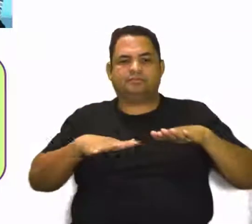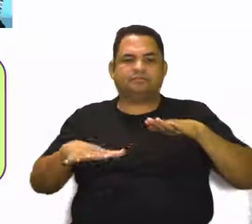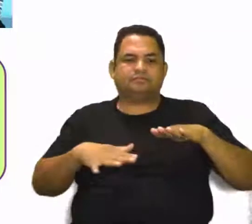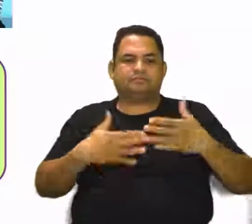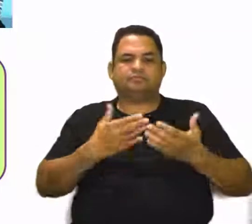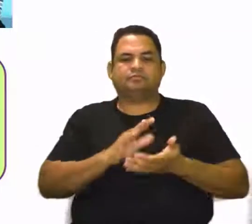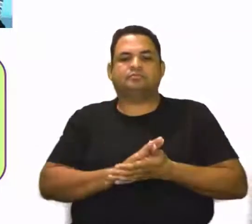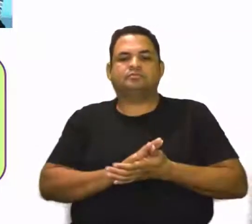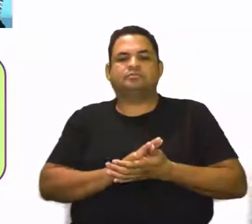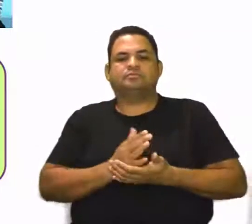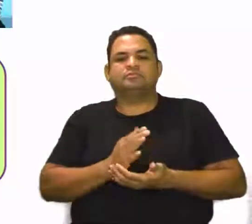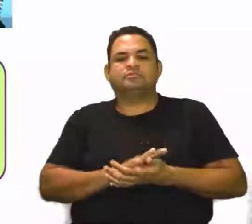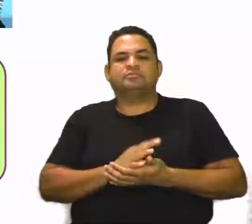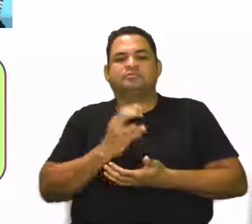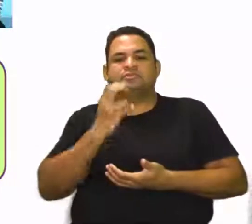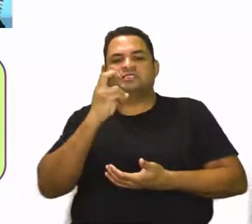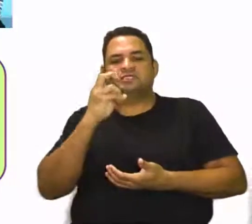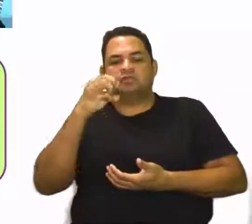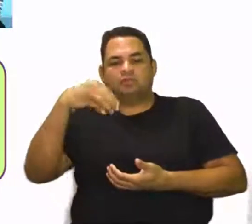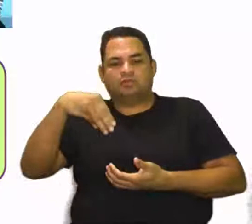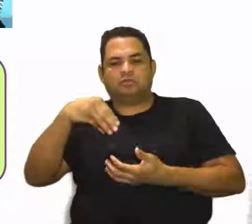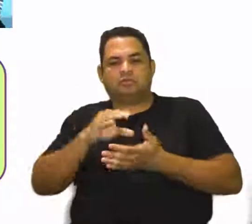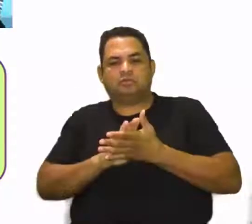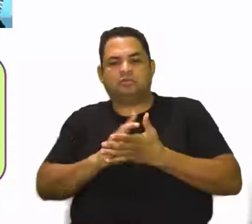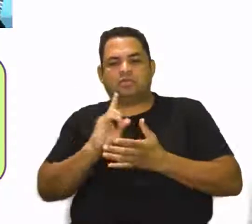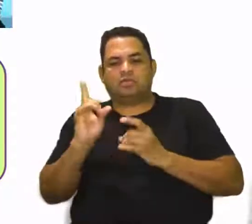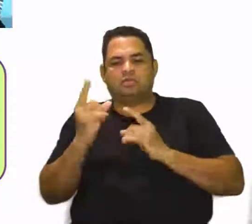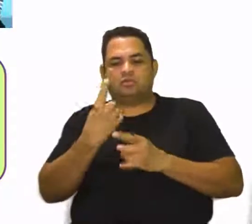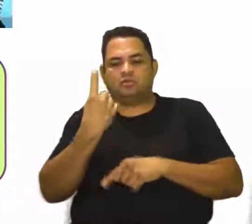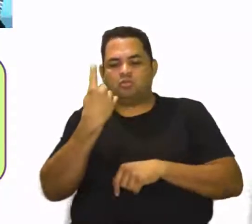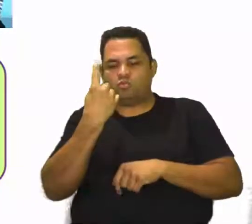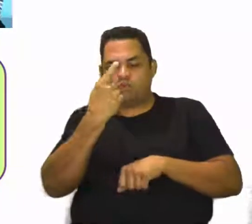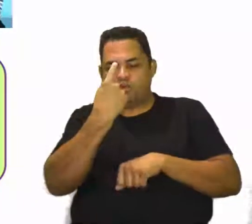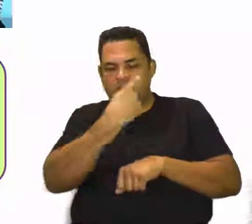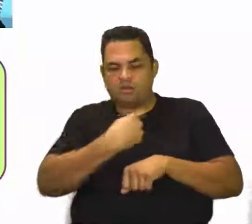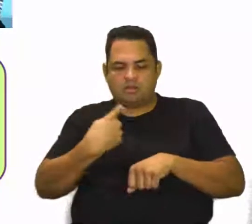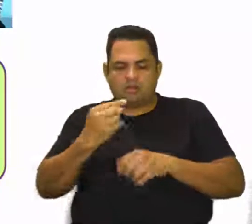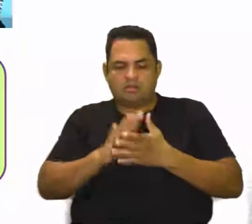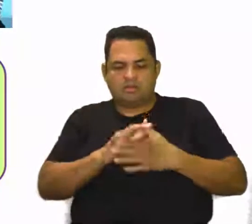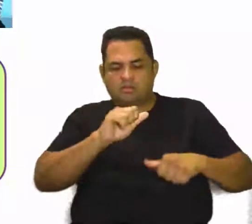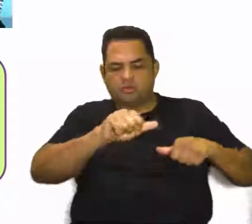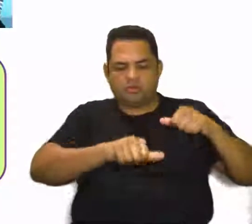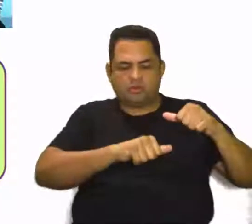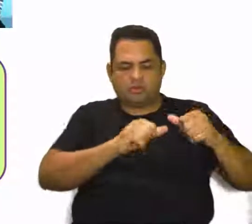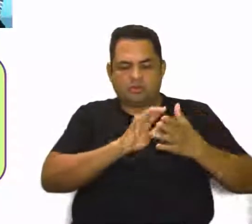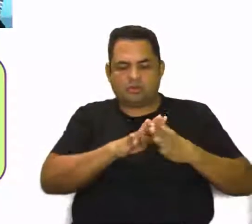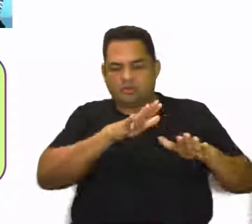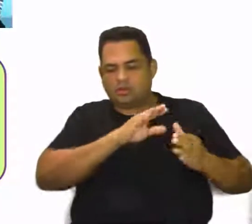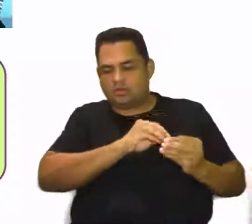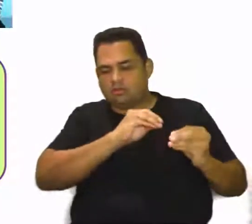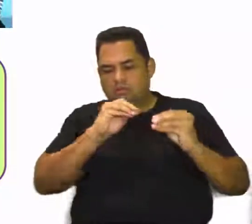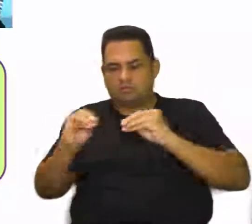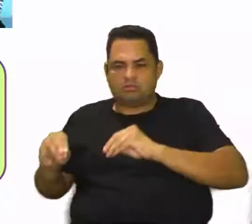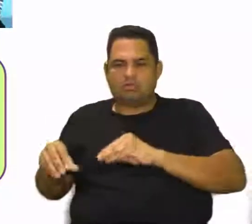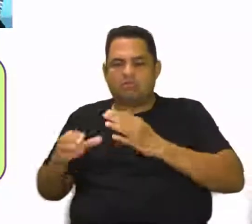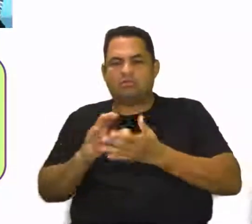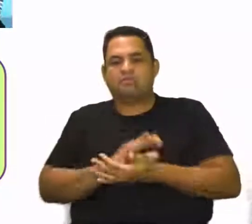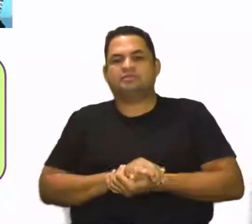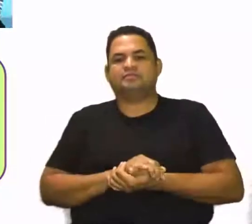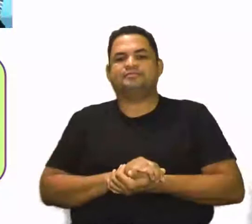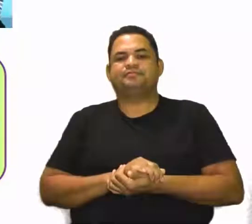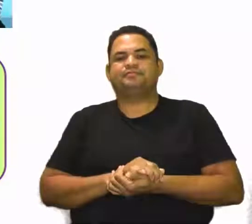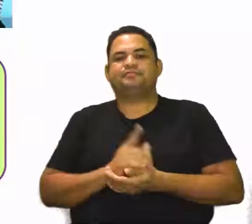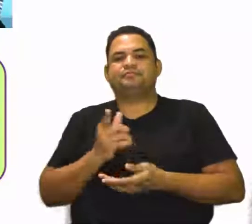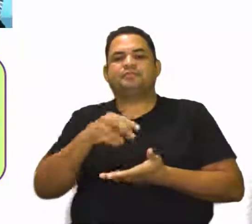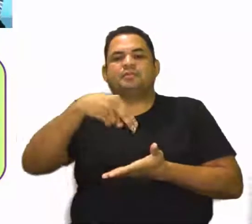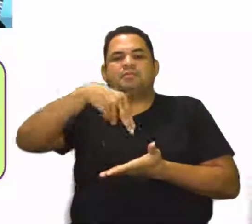movimentando. Vou dedicar 5 minutos ali a cada 1 hora. Vou mudar de posição, caso da mediação aí. E vou